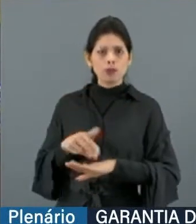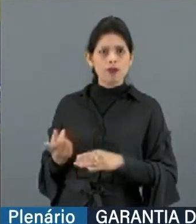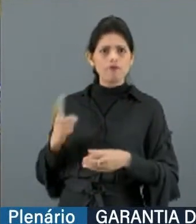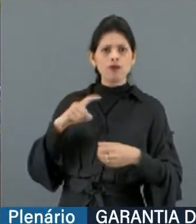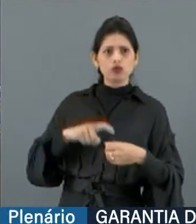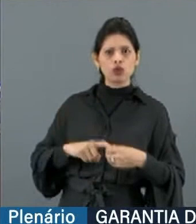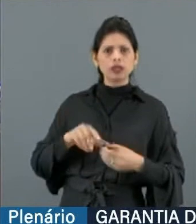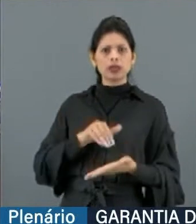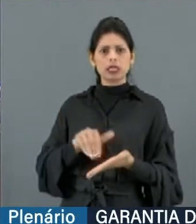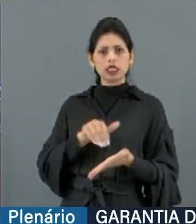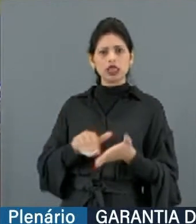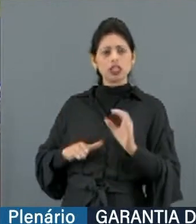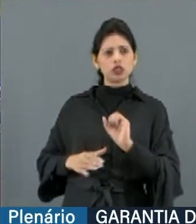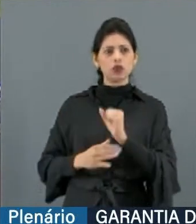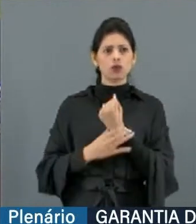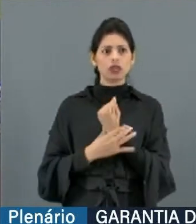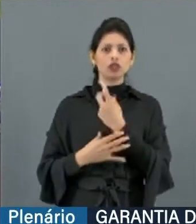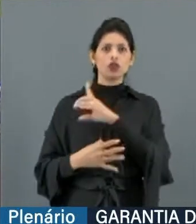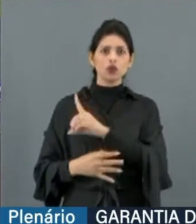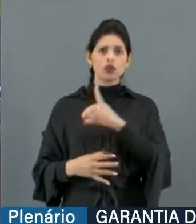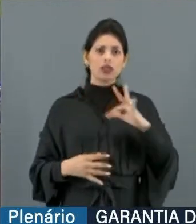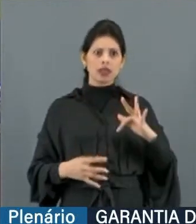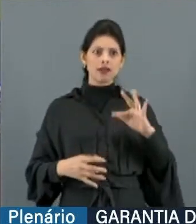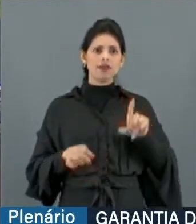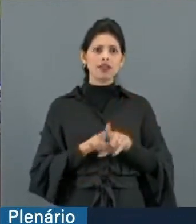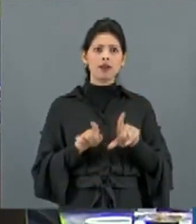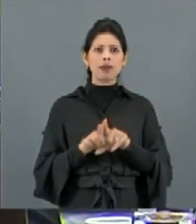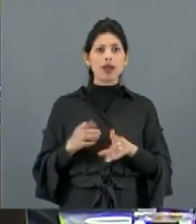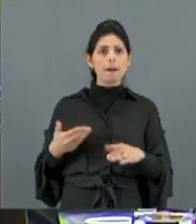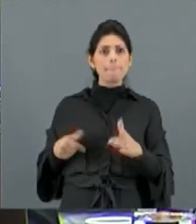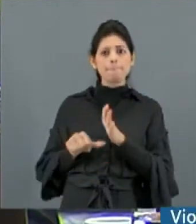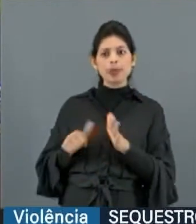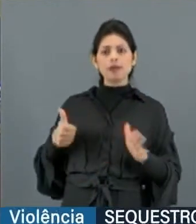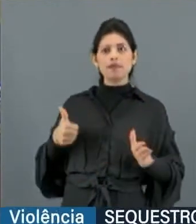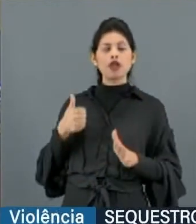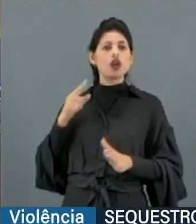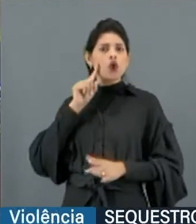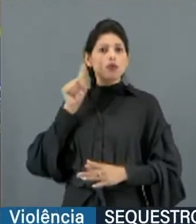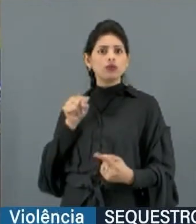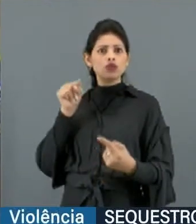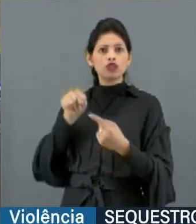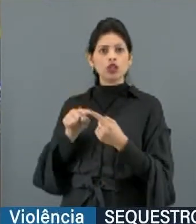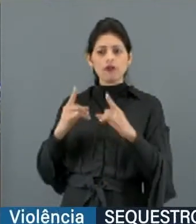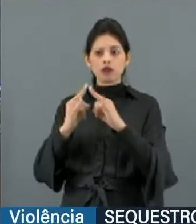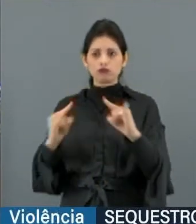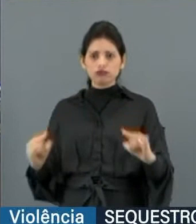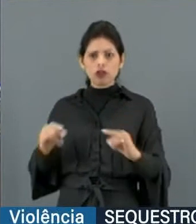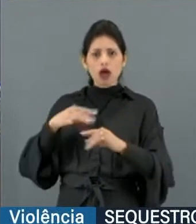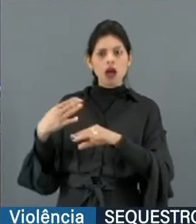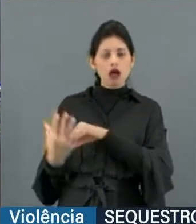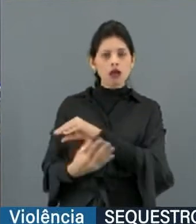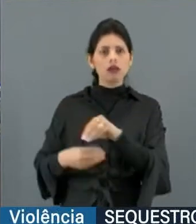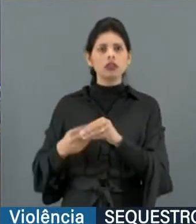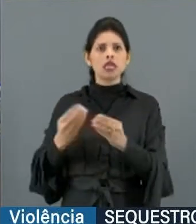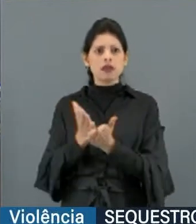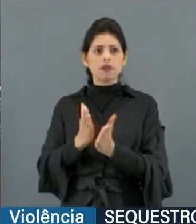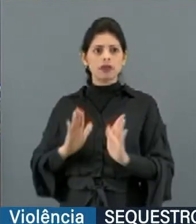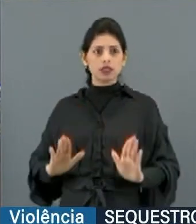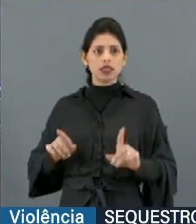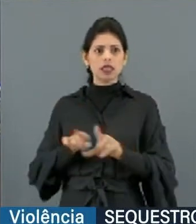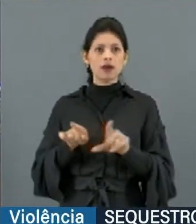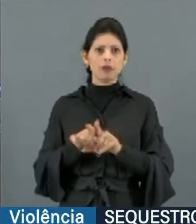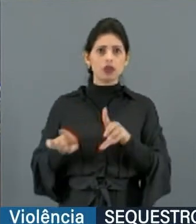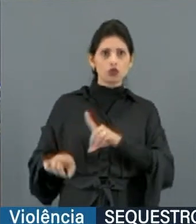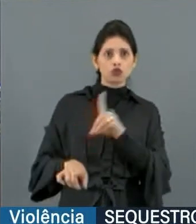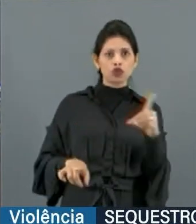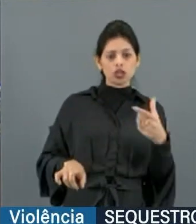DF, minha primeira ação foi tratar do desmonte do acampamento em frente ao quartel-general do Exército. No dia 6 de janeiro foi realizada uma reunião com o comandante militar